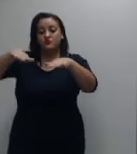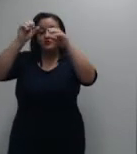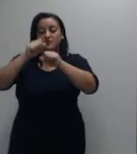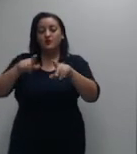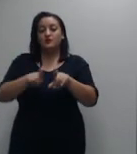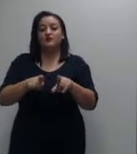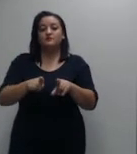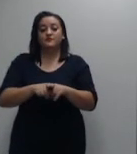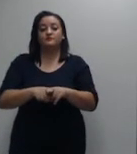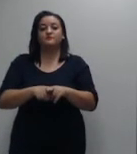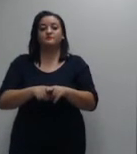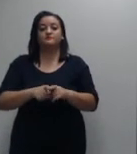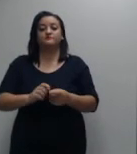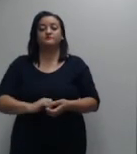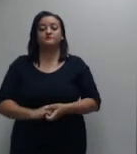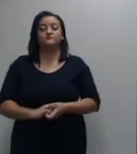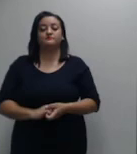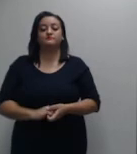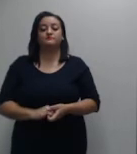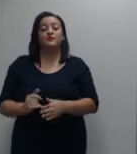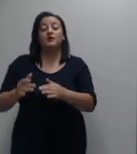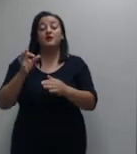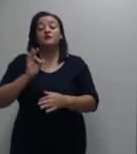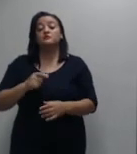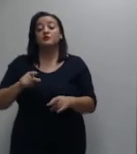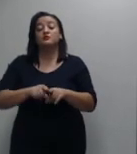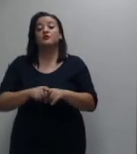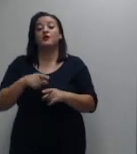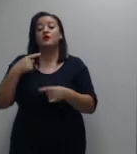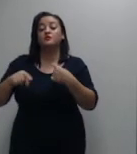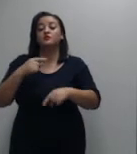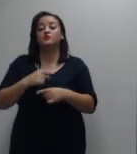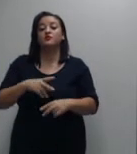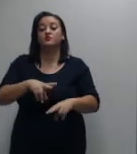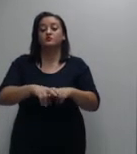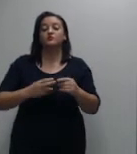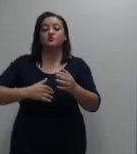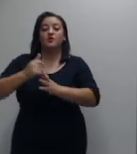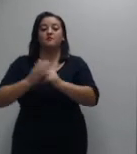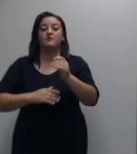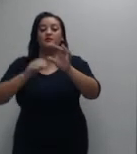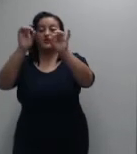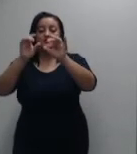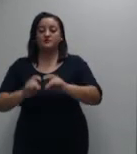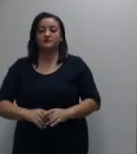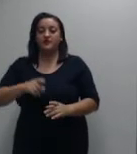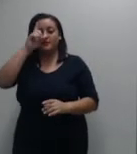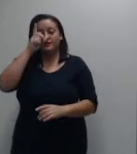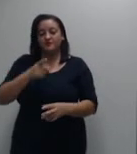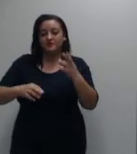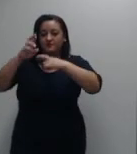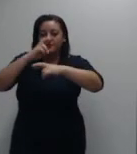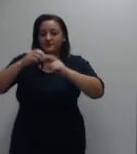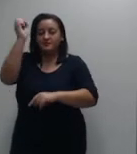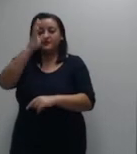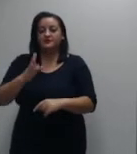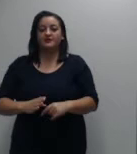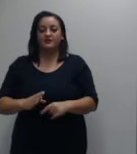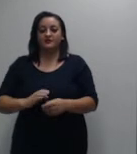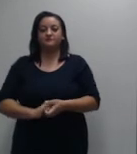um Palio cara tá sendo certo que não se trata de causa de competência exclusiva da autoridade era brasileira